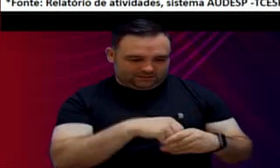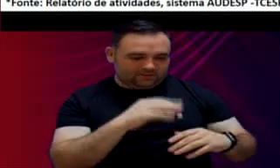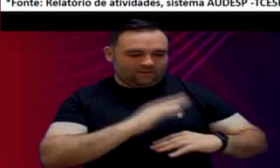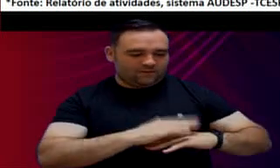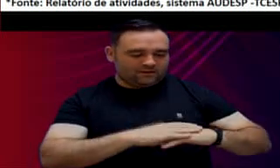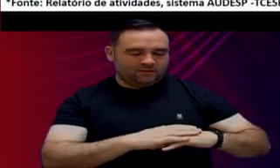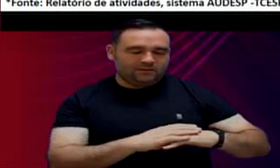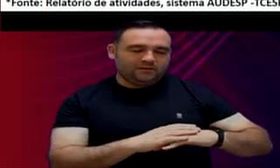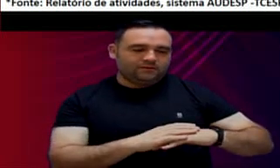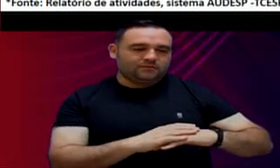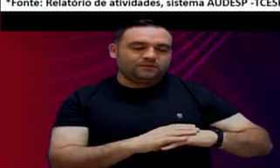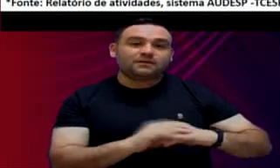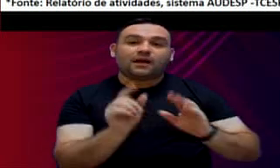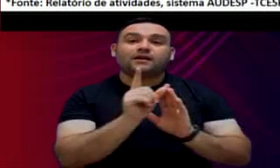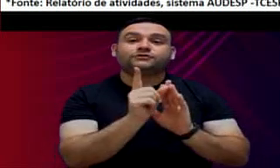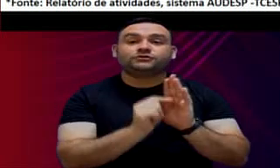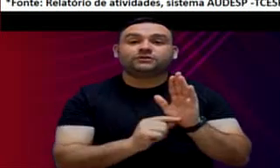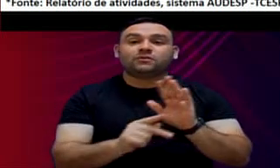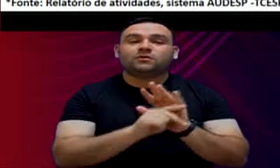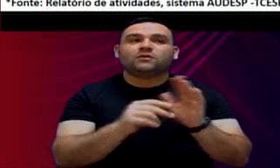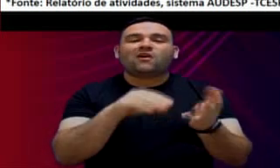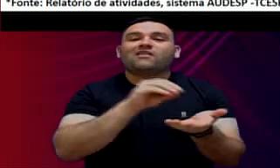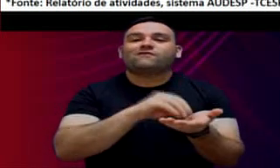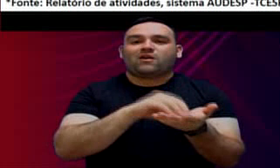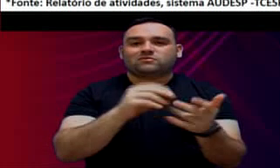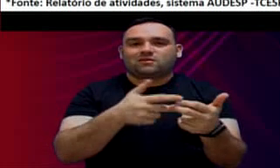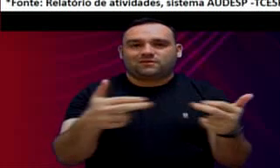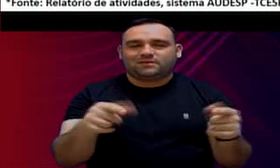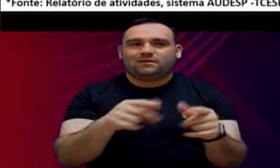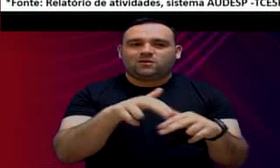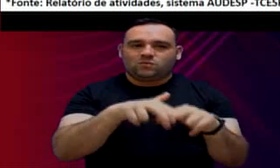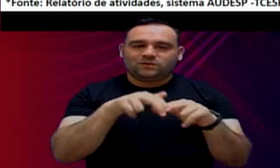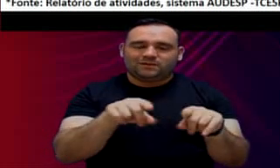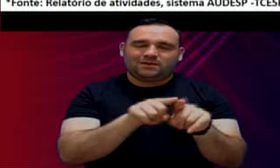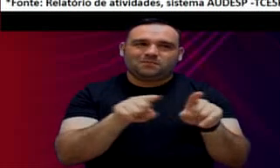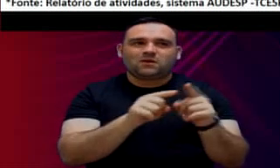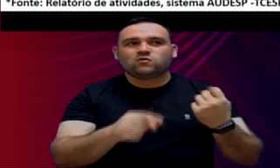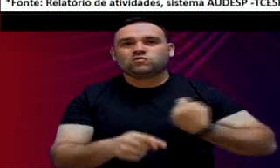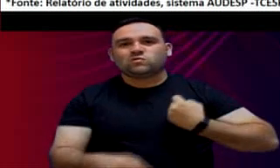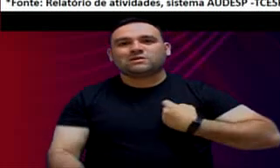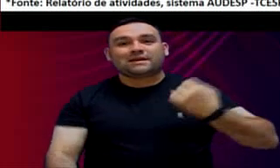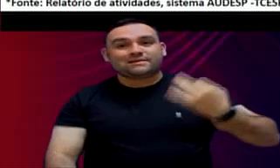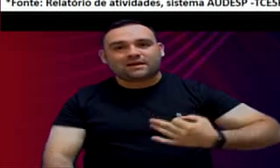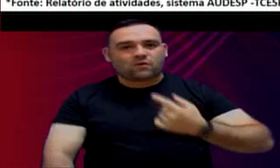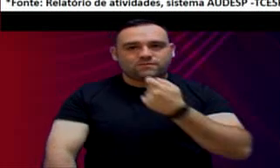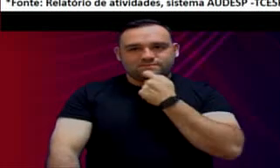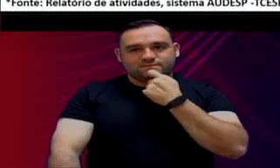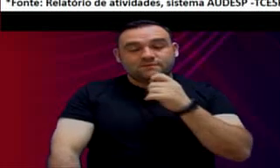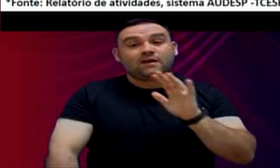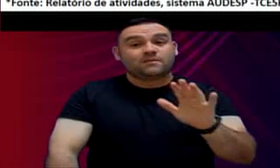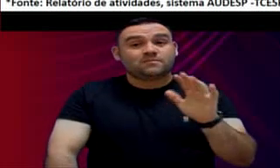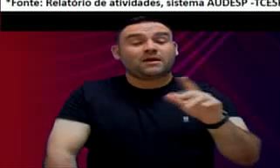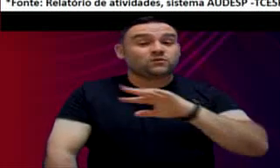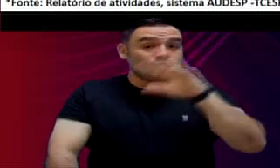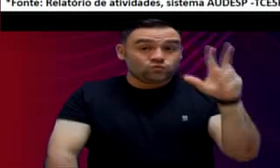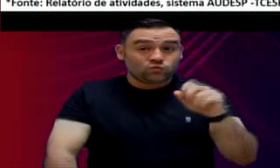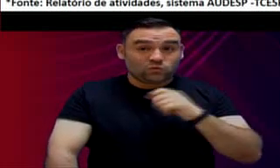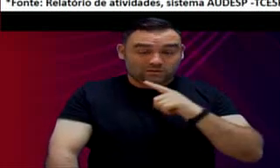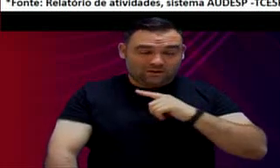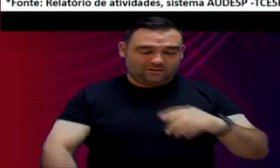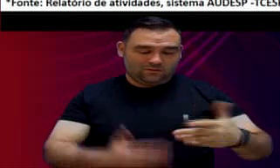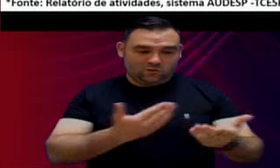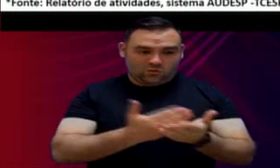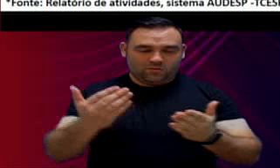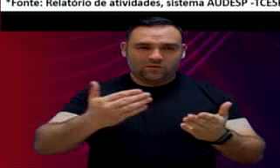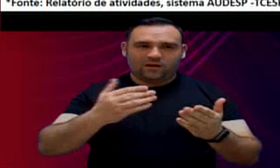o a digitalização do restante por isso que o nosso número ainda não tá muito mais alto mas o importante é que tudo que tem entrando